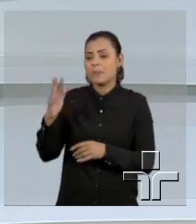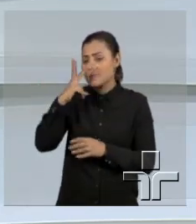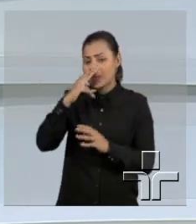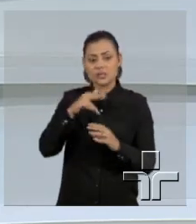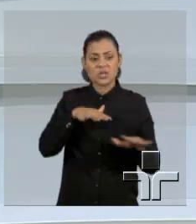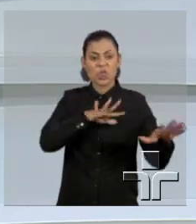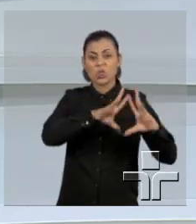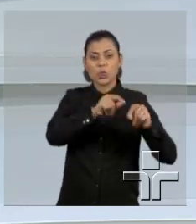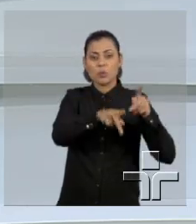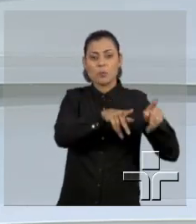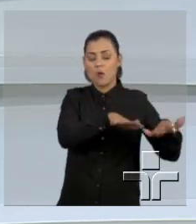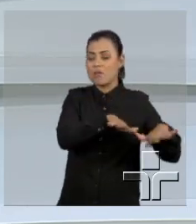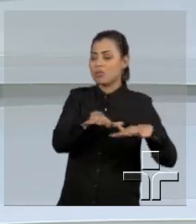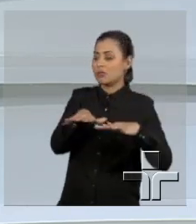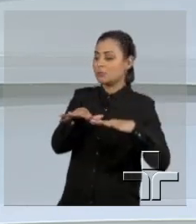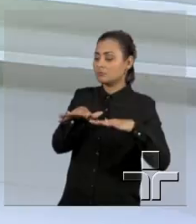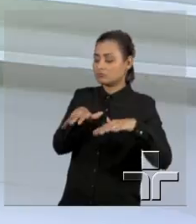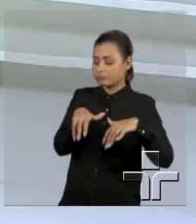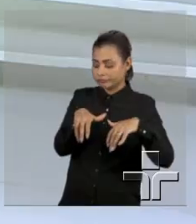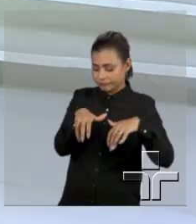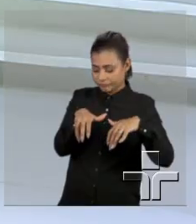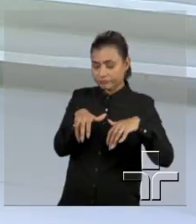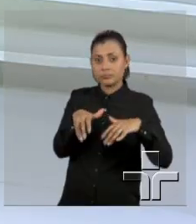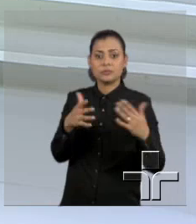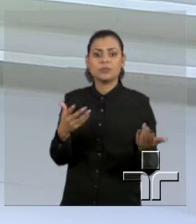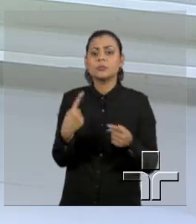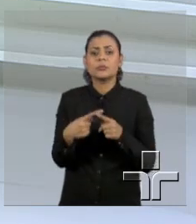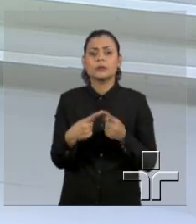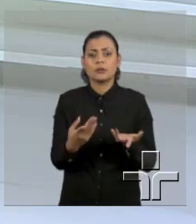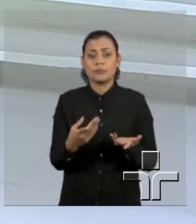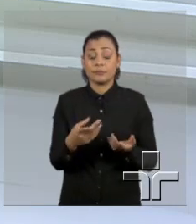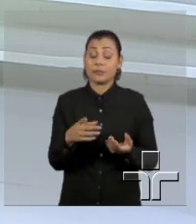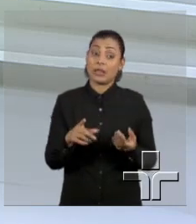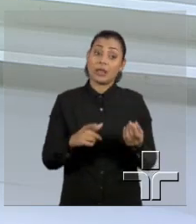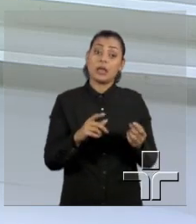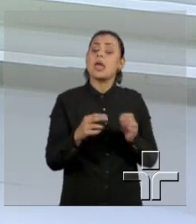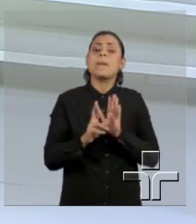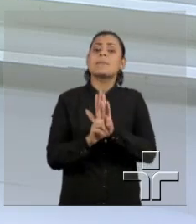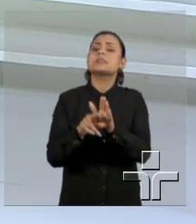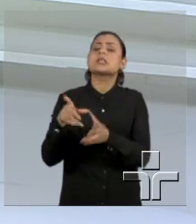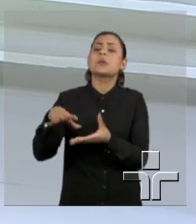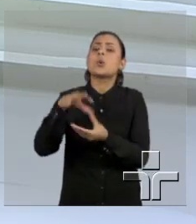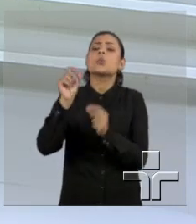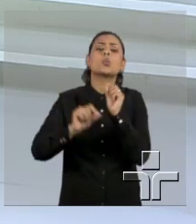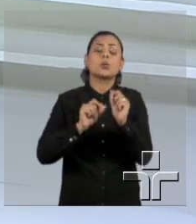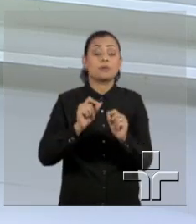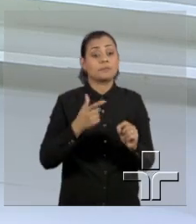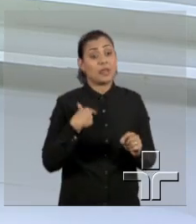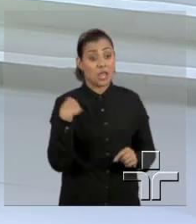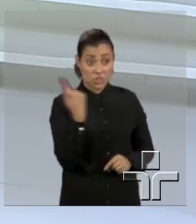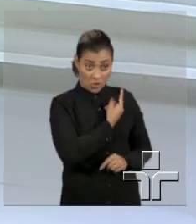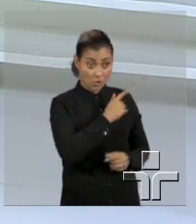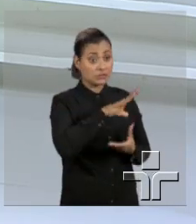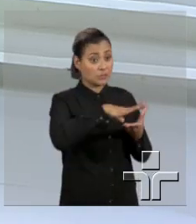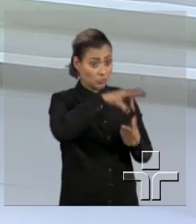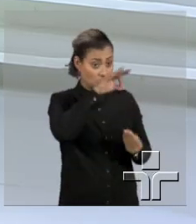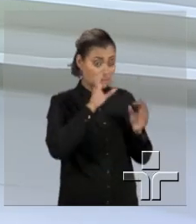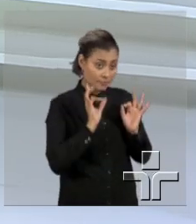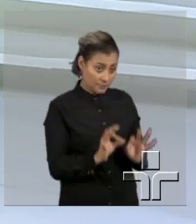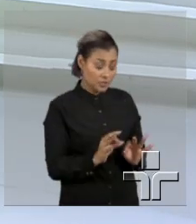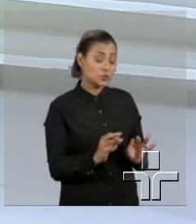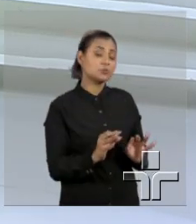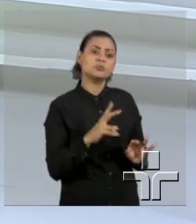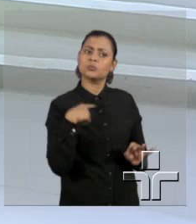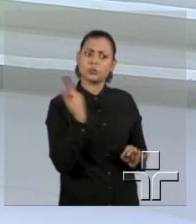risco que isso representa para a democracia? Para a democracia, não acho que não. A nossa democracia veio